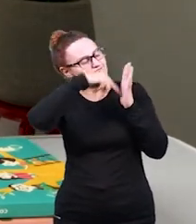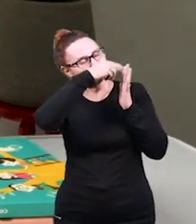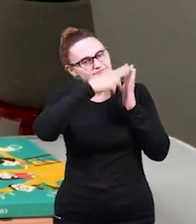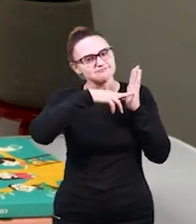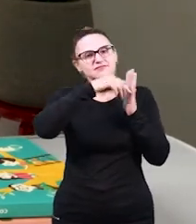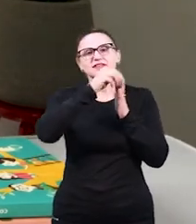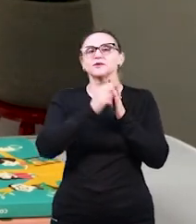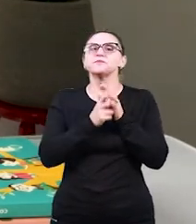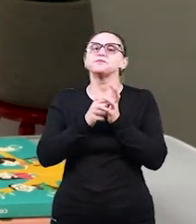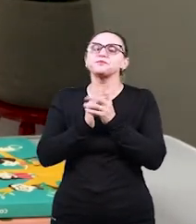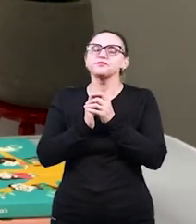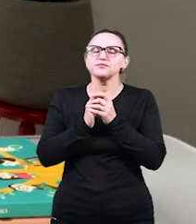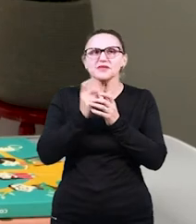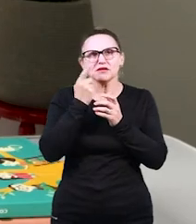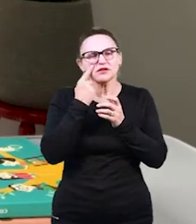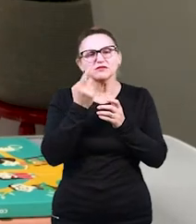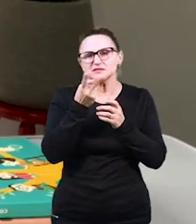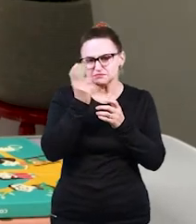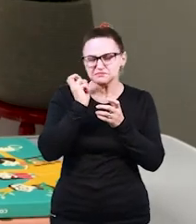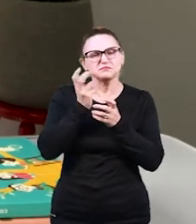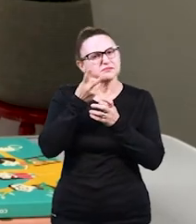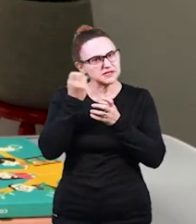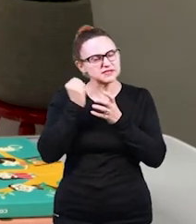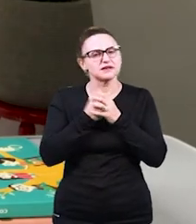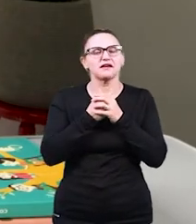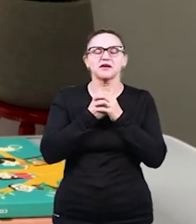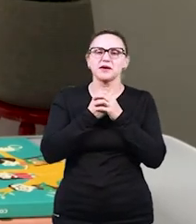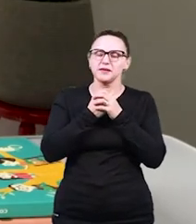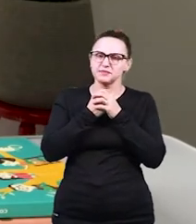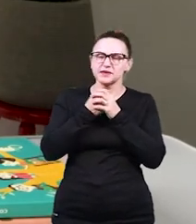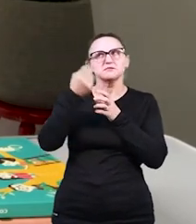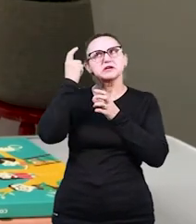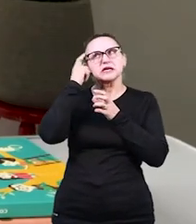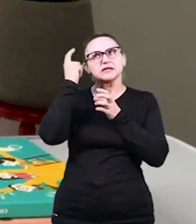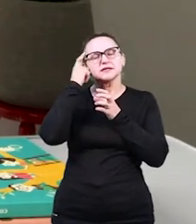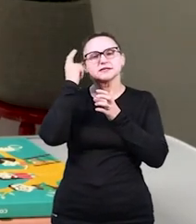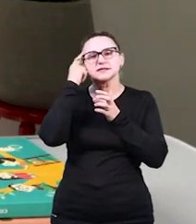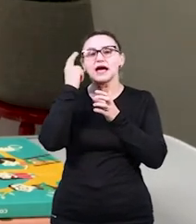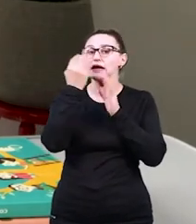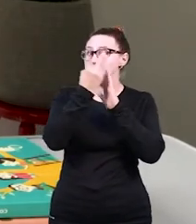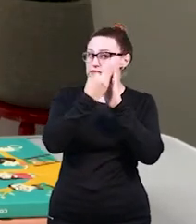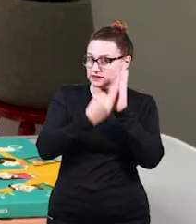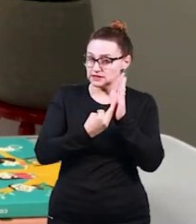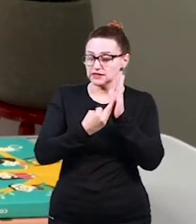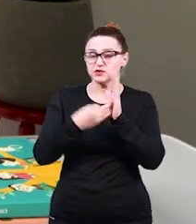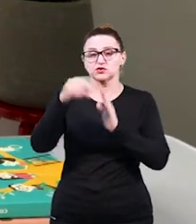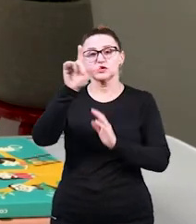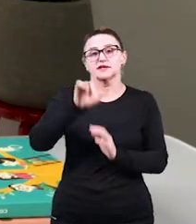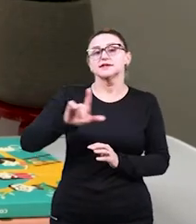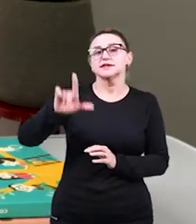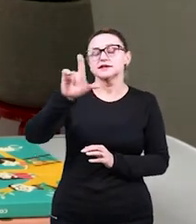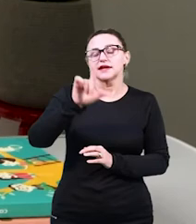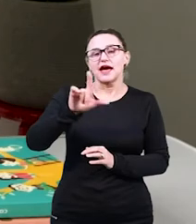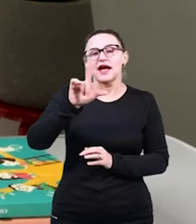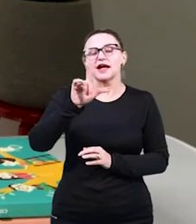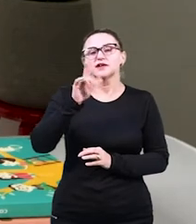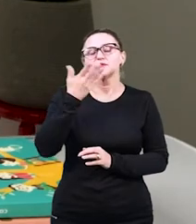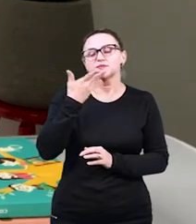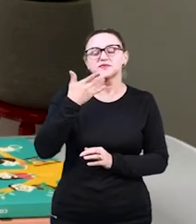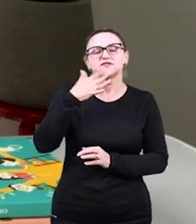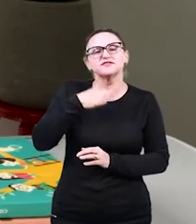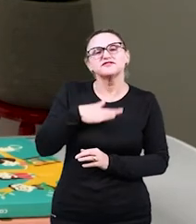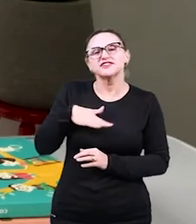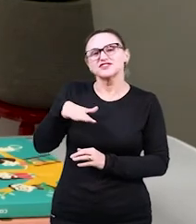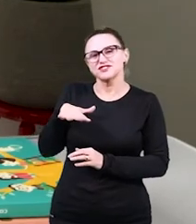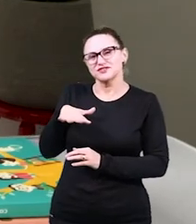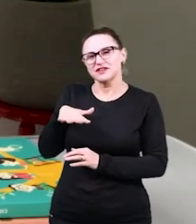uma outra visão, né, uma outra maneira de você pensar nesse texto literário infantil, em que a gente vai ter